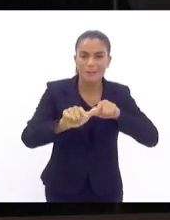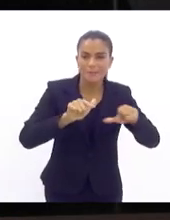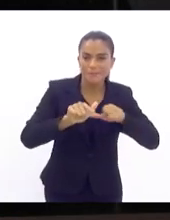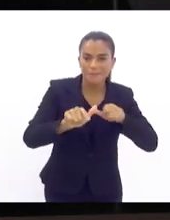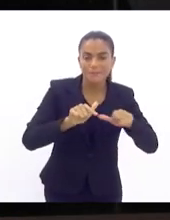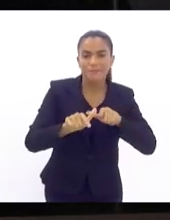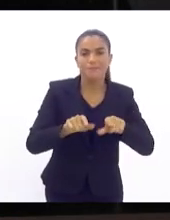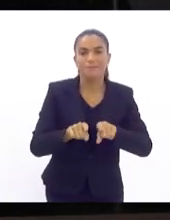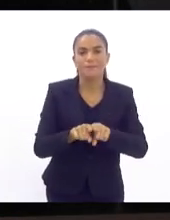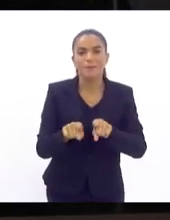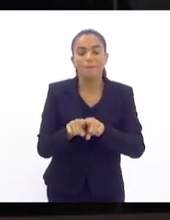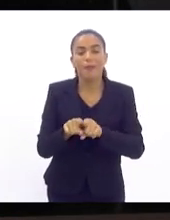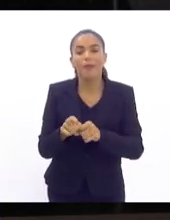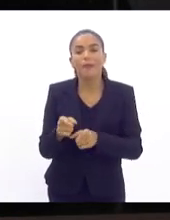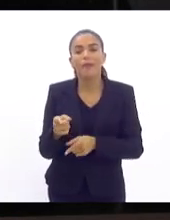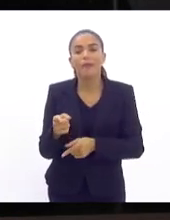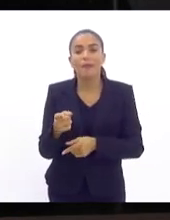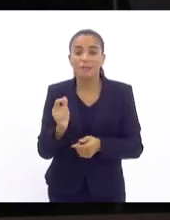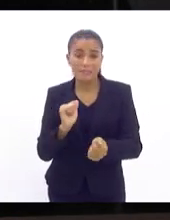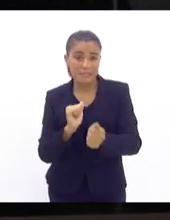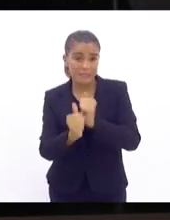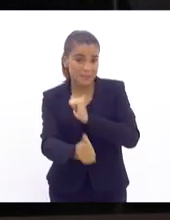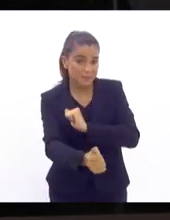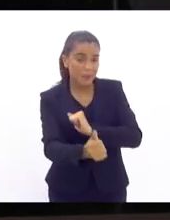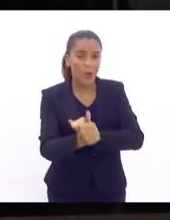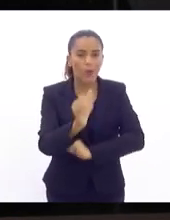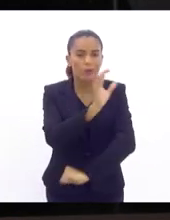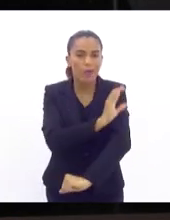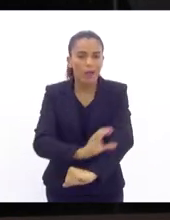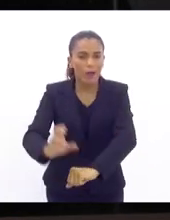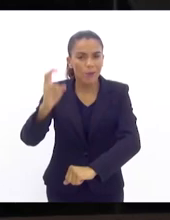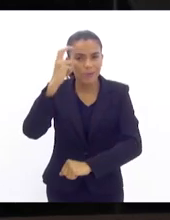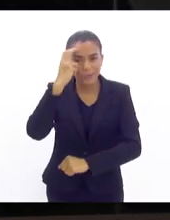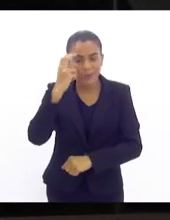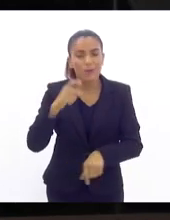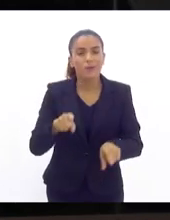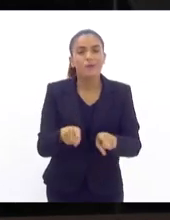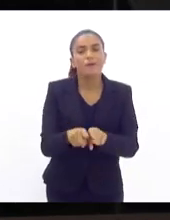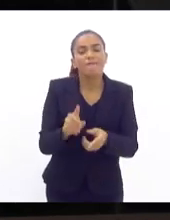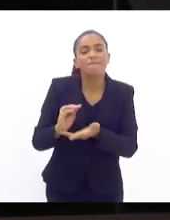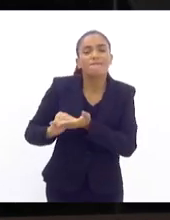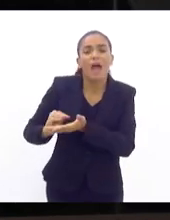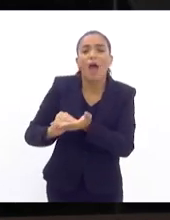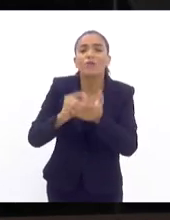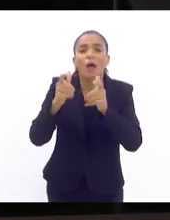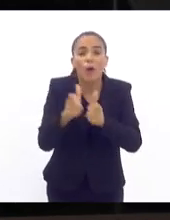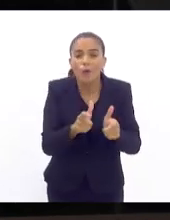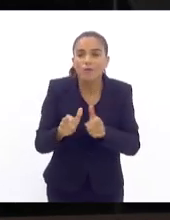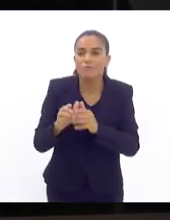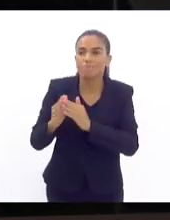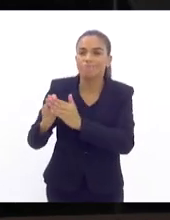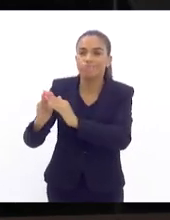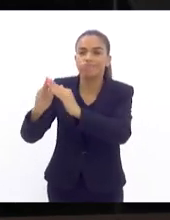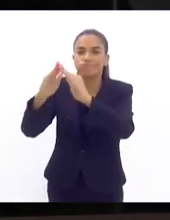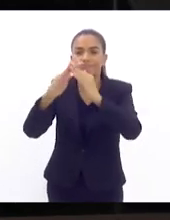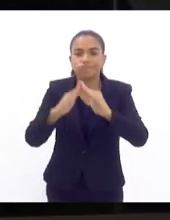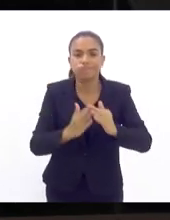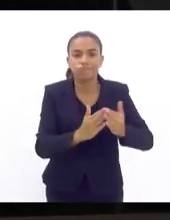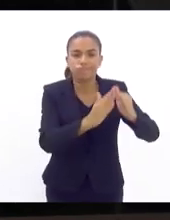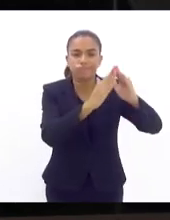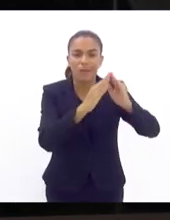Oportunidades até de acesso ao esporte, à cultura, que faltam nas favelas, nas comunidades,